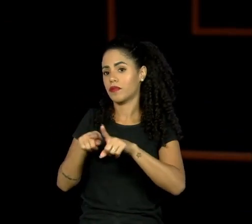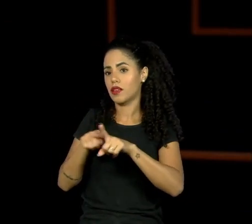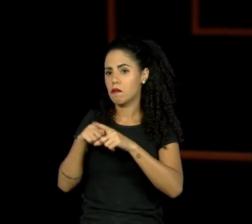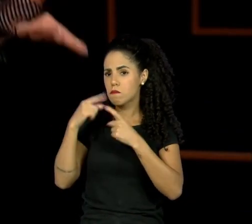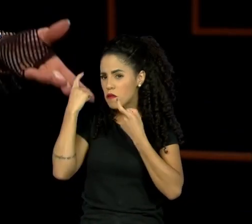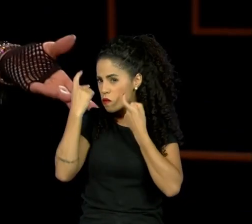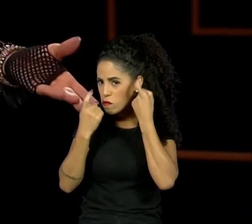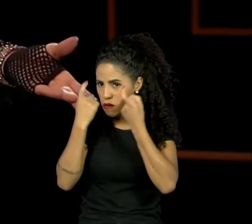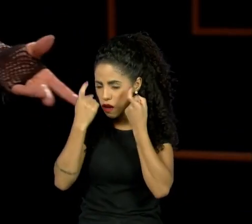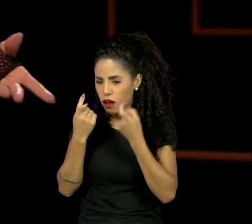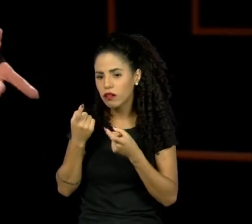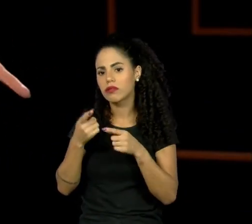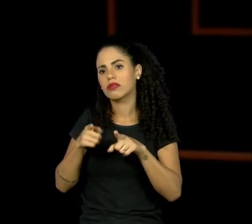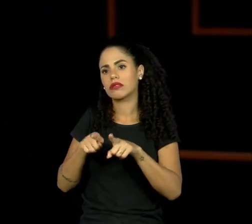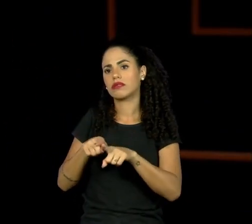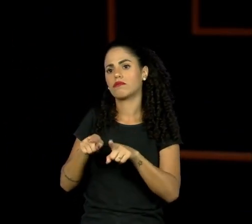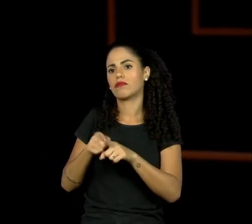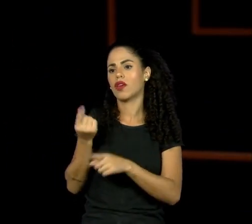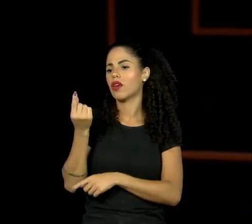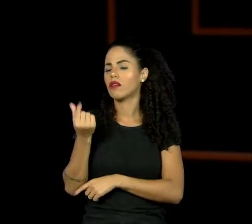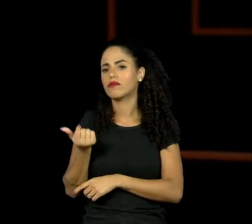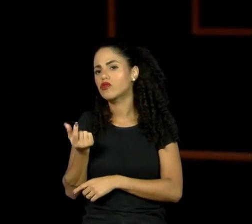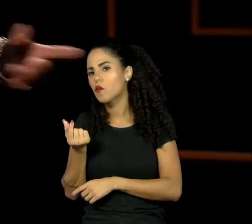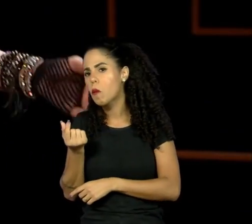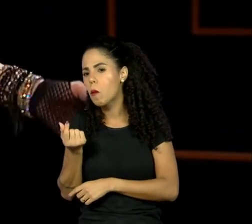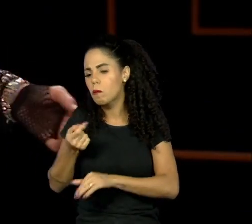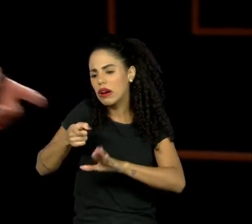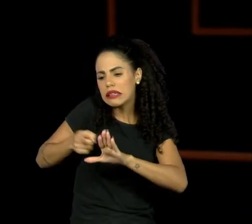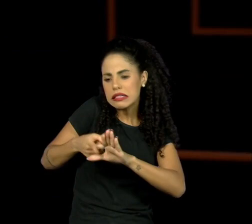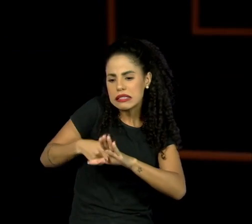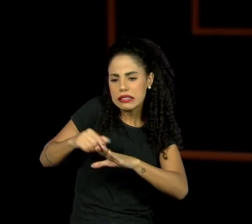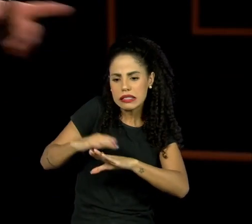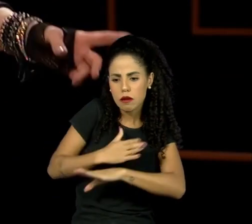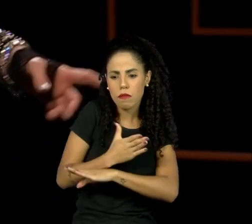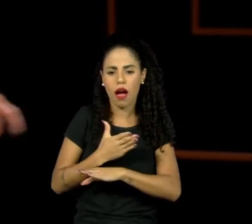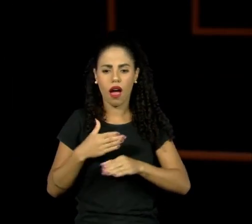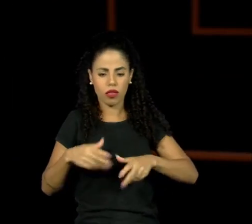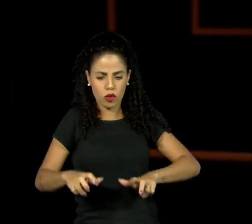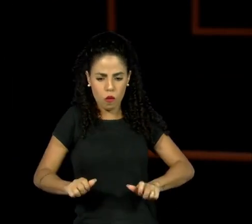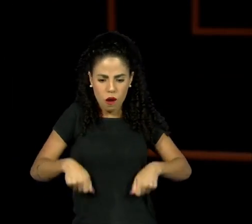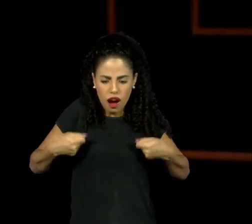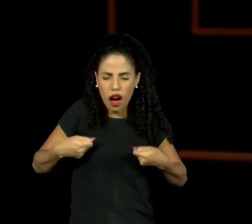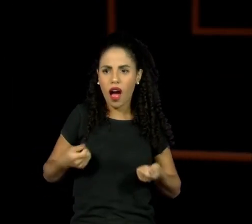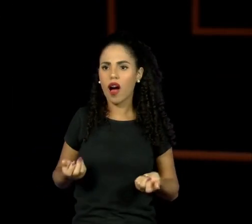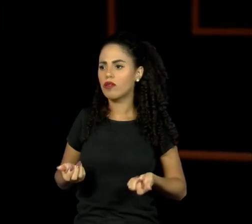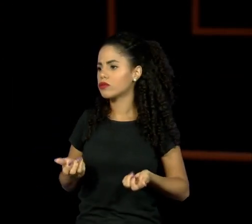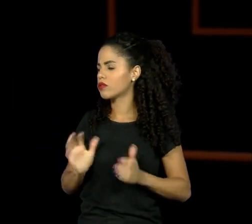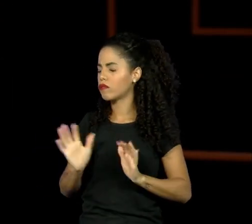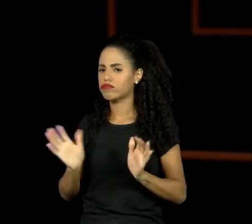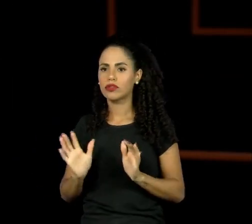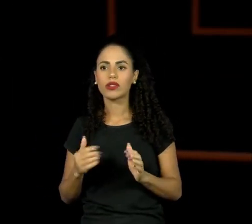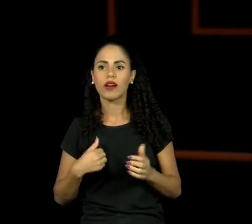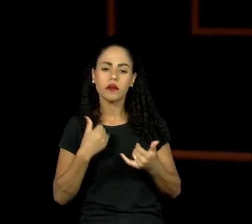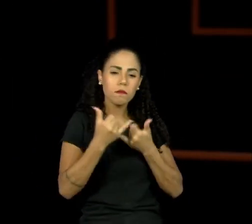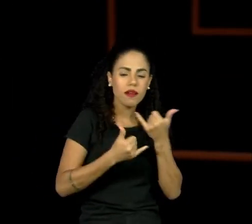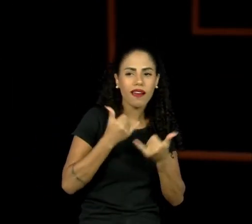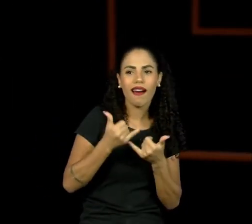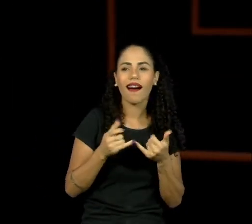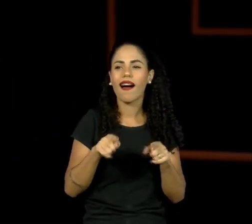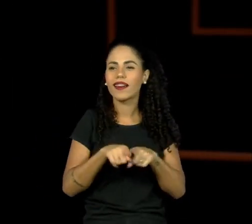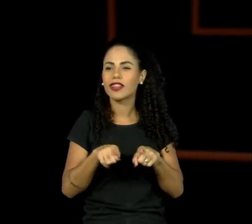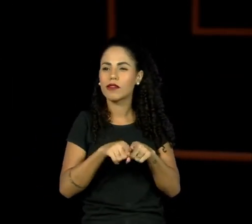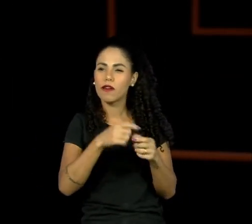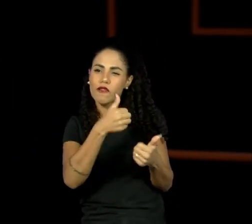se eu ia comprar um sapato, uma calça. Não, eu estava muito mais querendo jogar futebol. Eu já estava no time, jogando um pouquinho dali, meio de